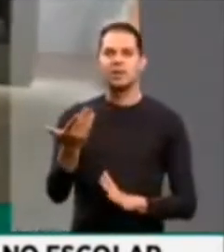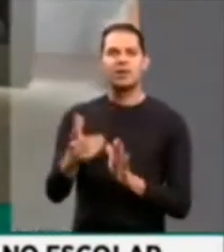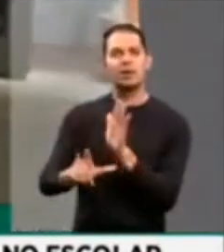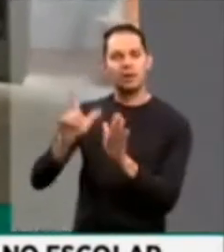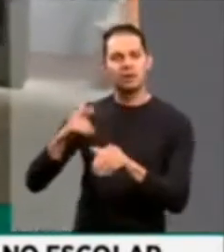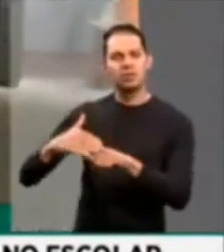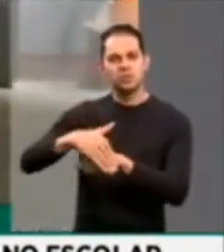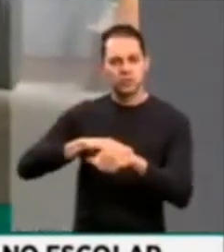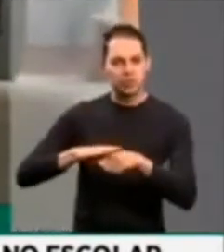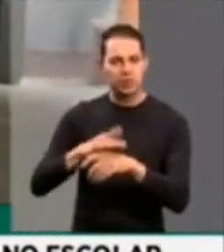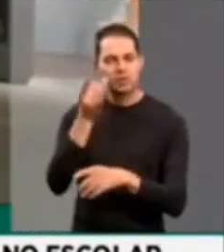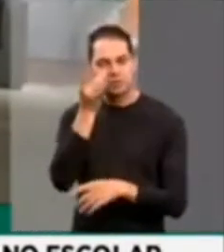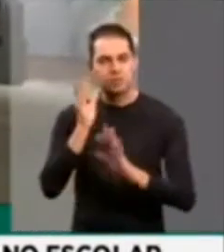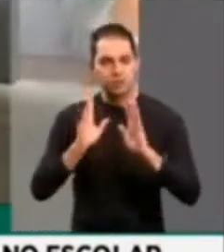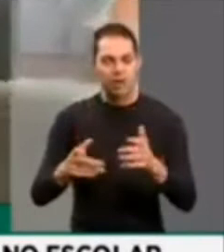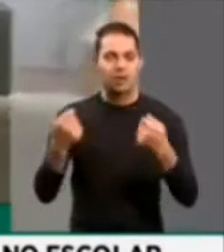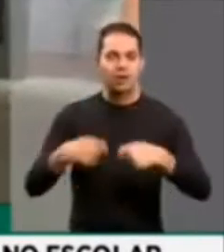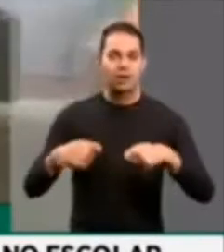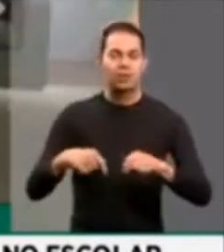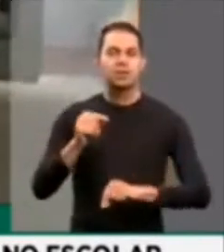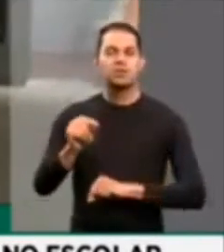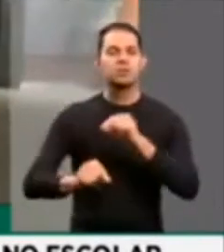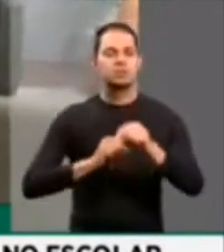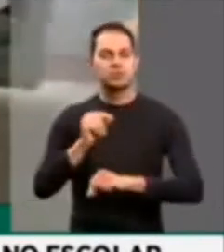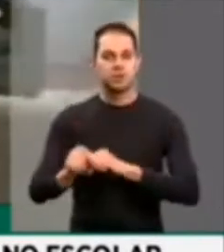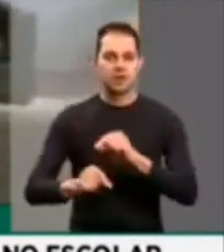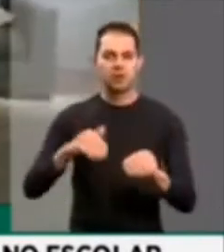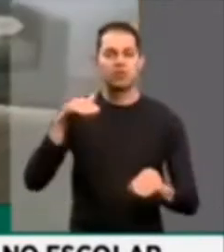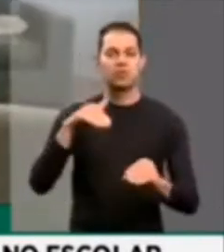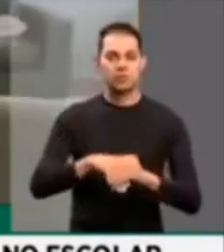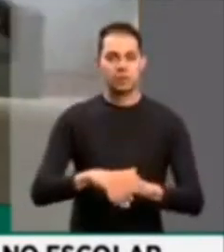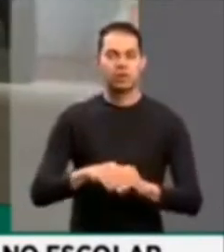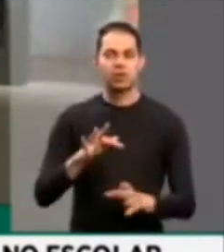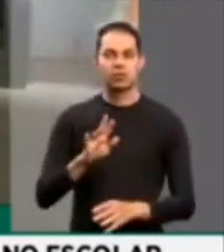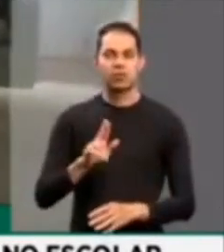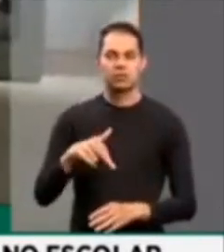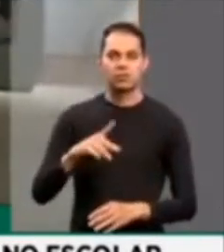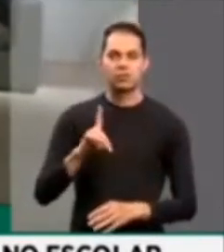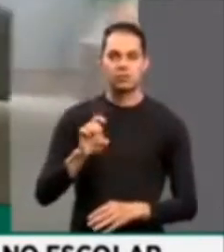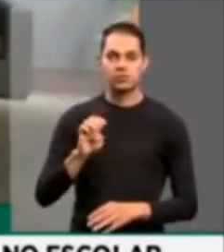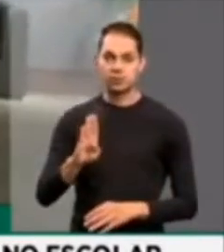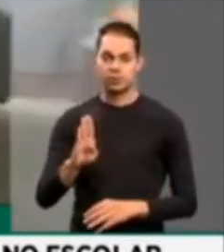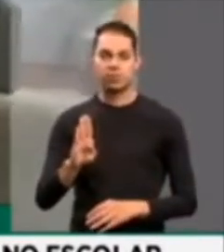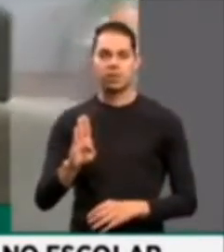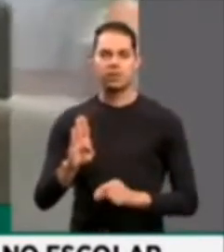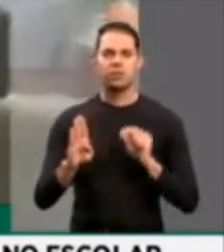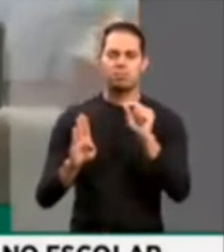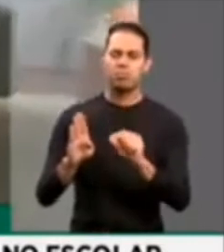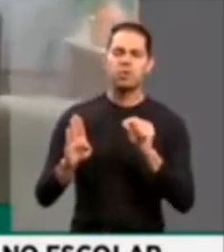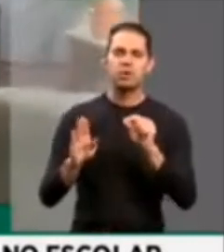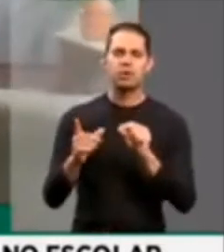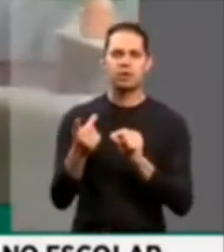conversamos pessoalmente sobre essa necessidade de colocar em votação o Fundeb, que é o